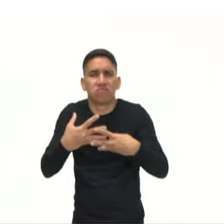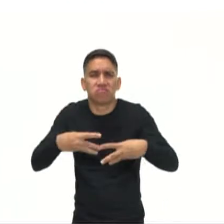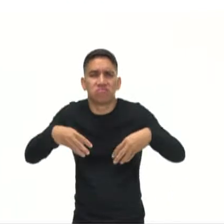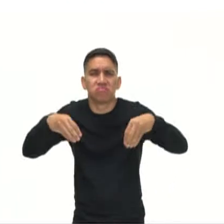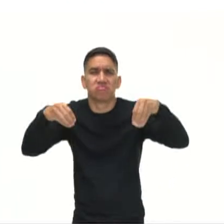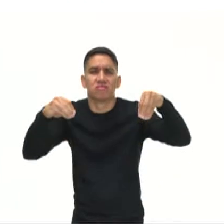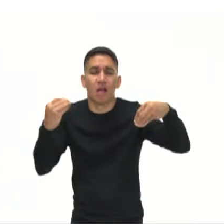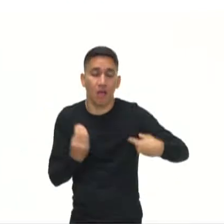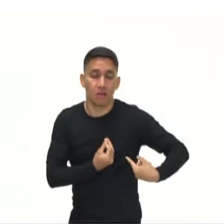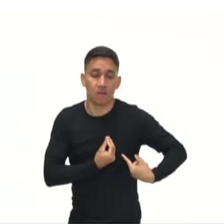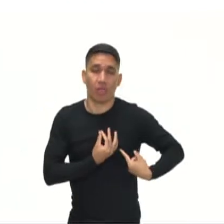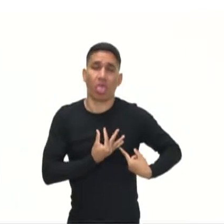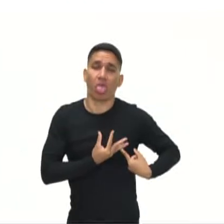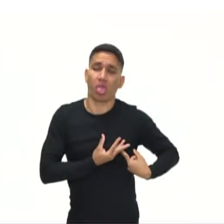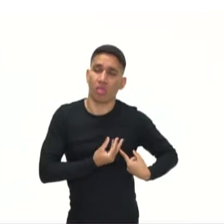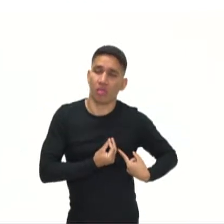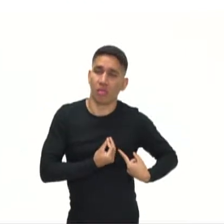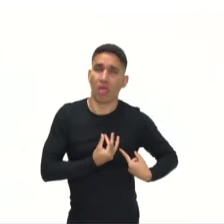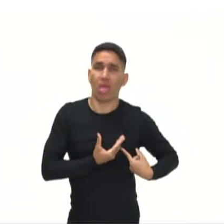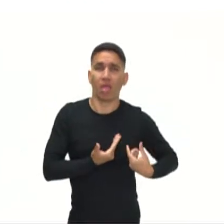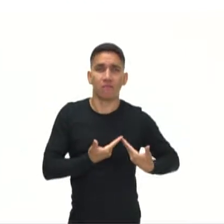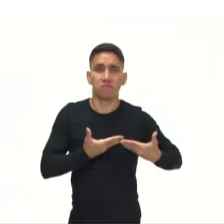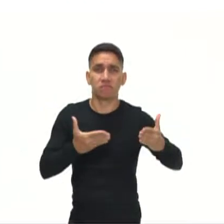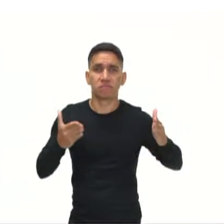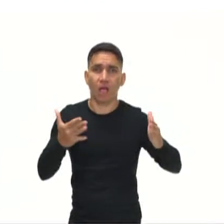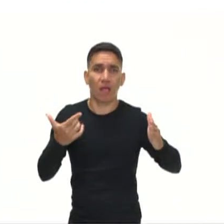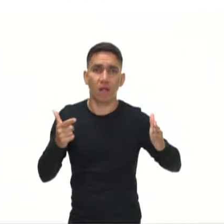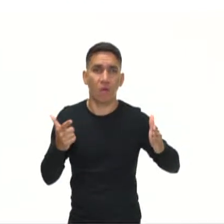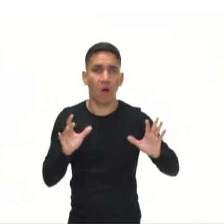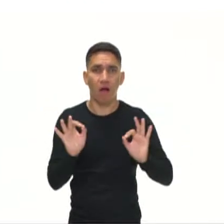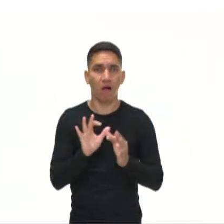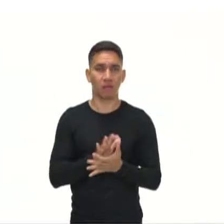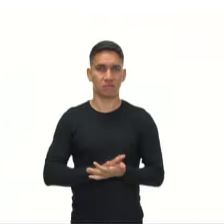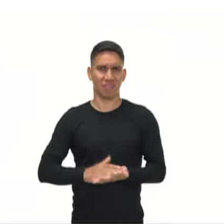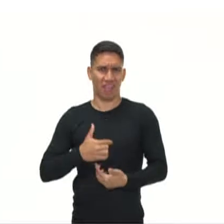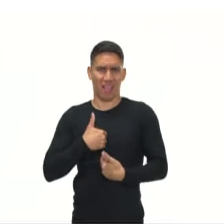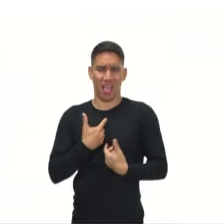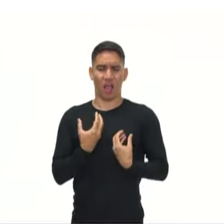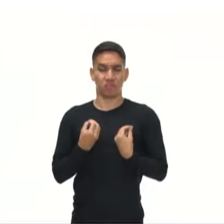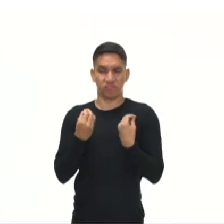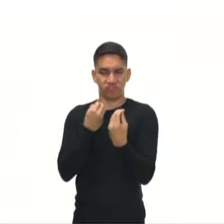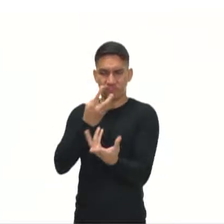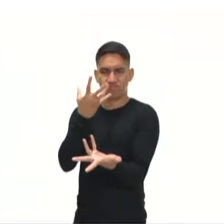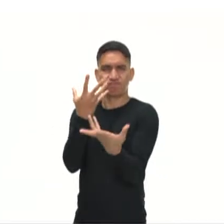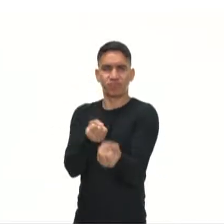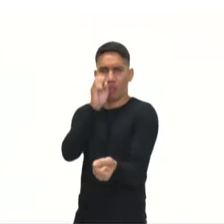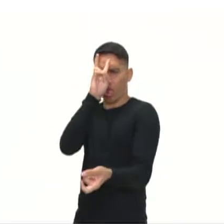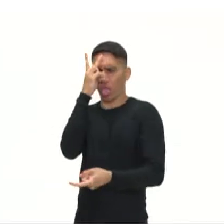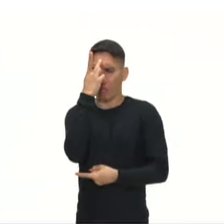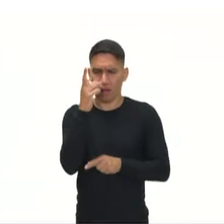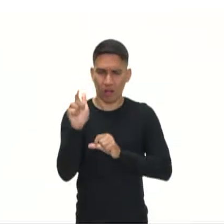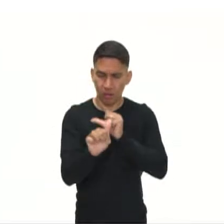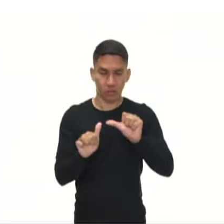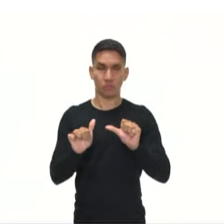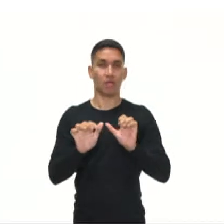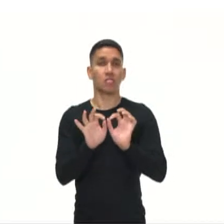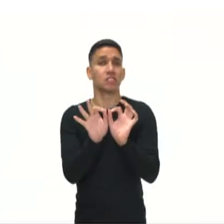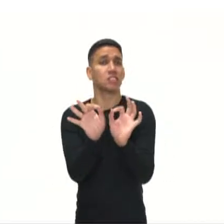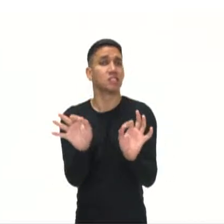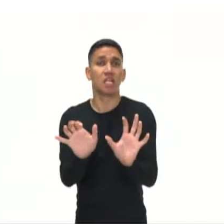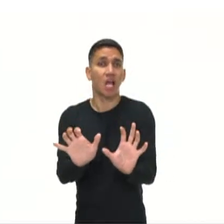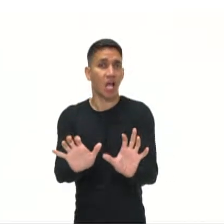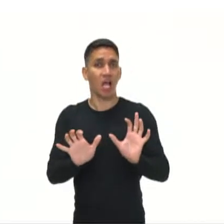coração que nem se mostra. Eu não dei por esta mudança, tão simples,